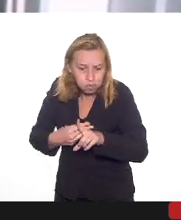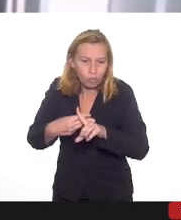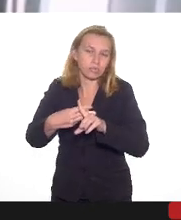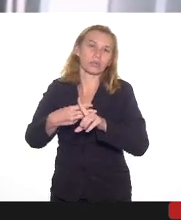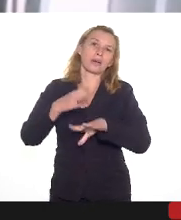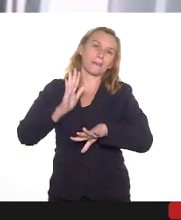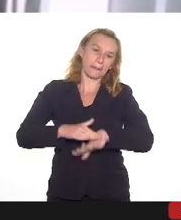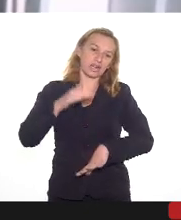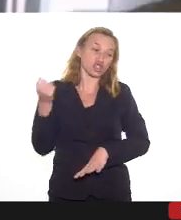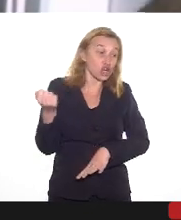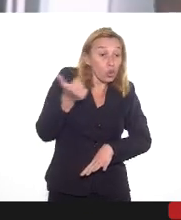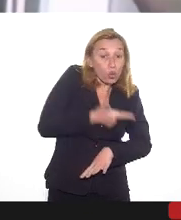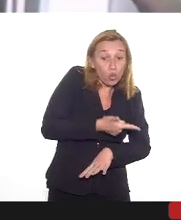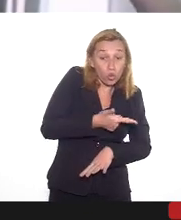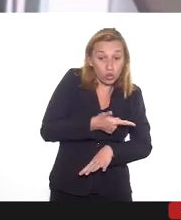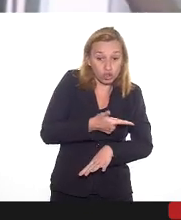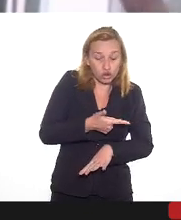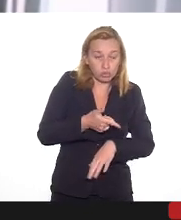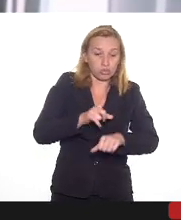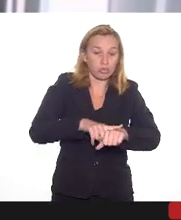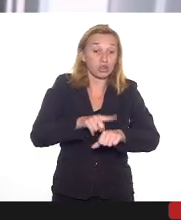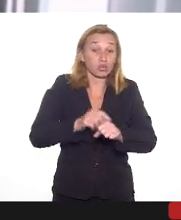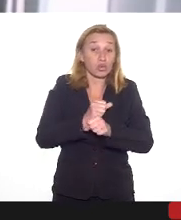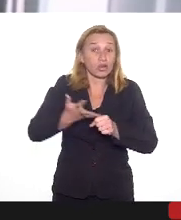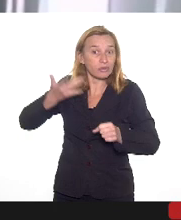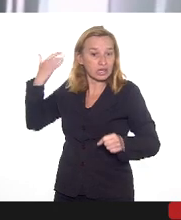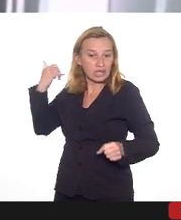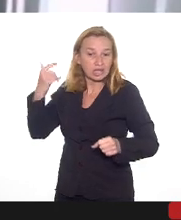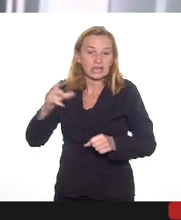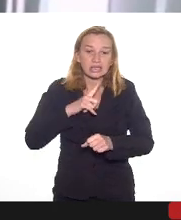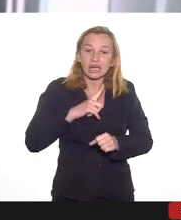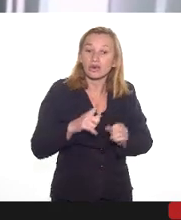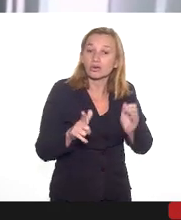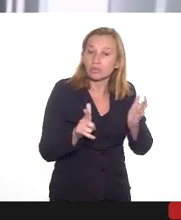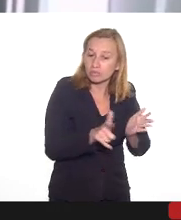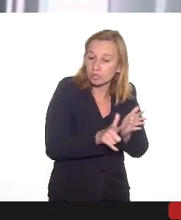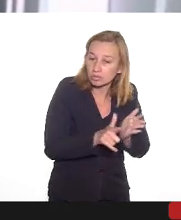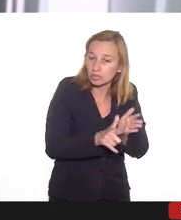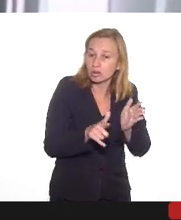é mais que o dobro do último trimestre do ano passado. Então, tem uma receita nova,